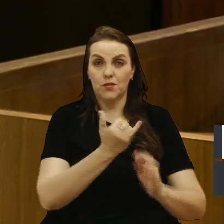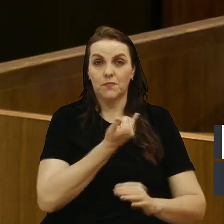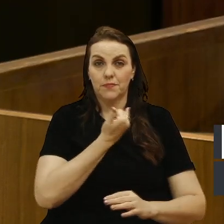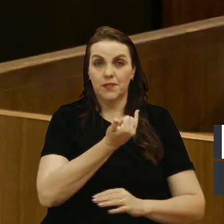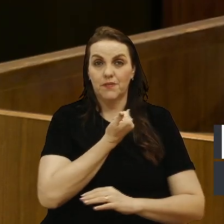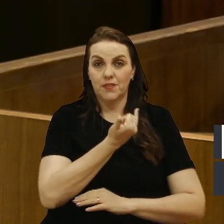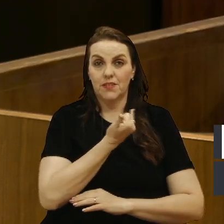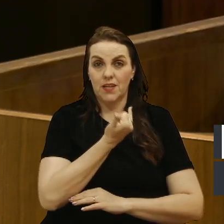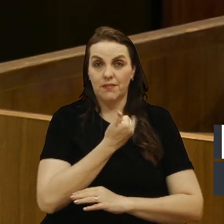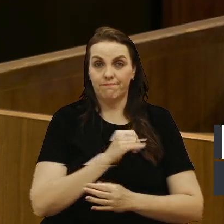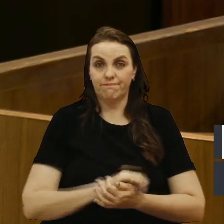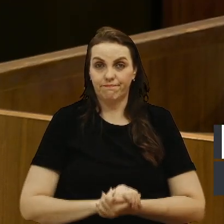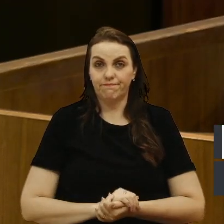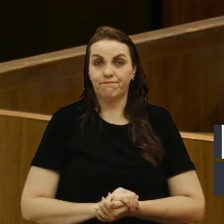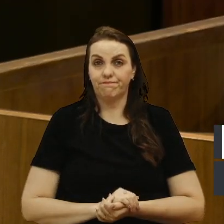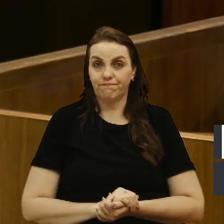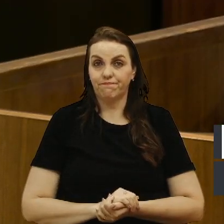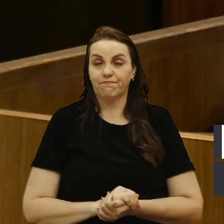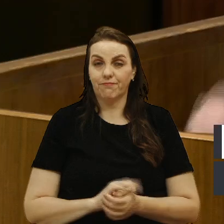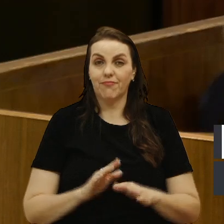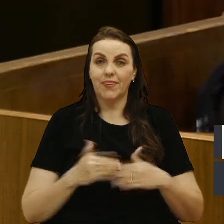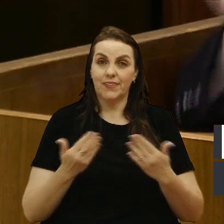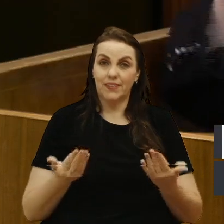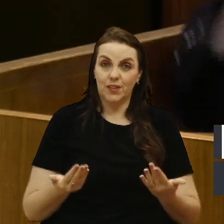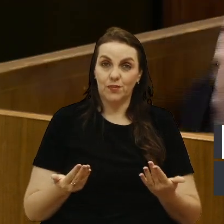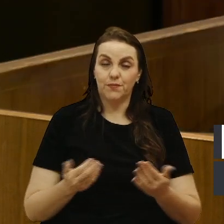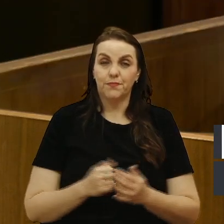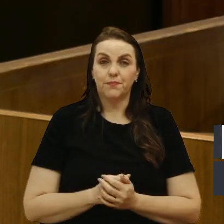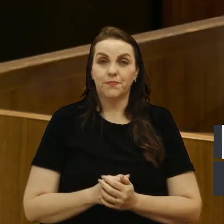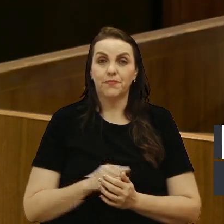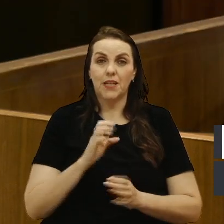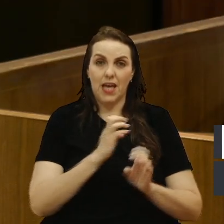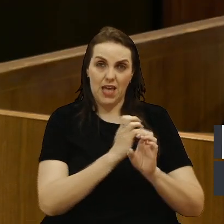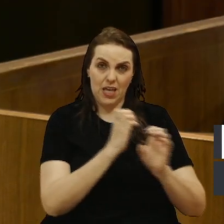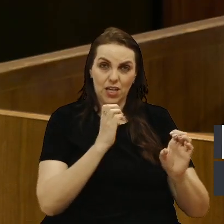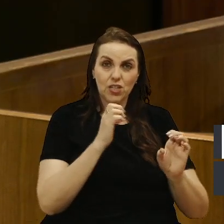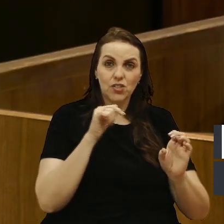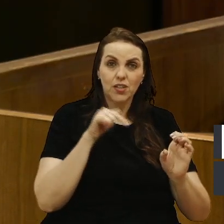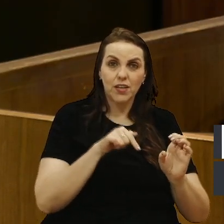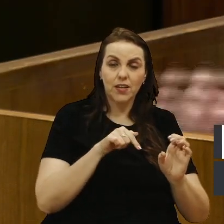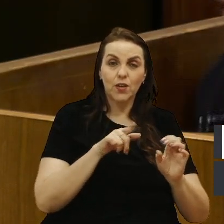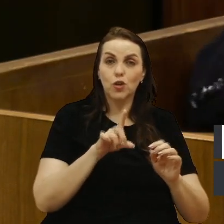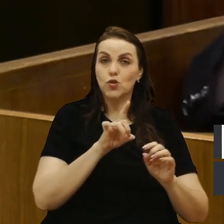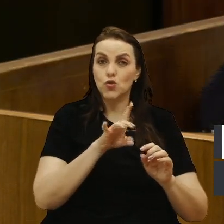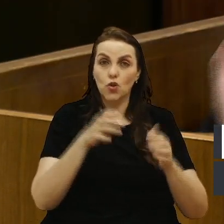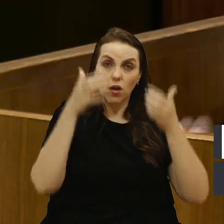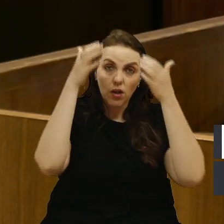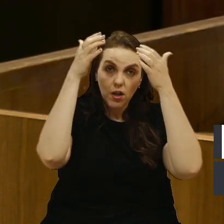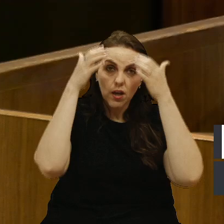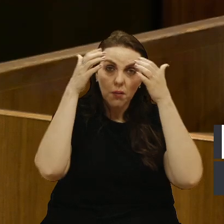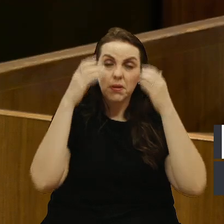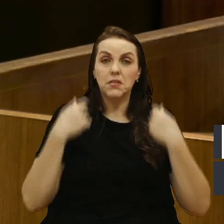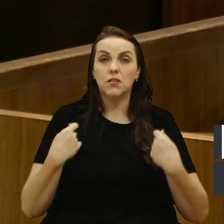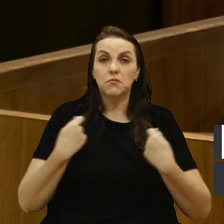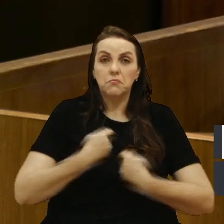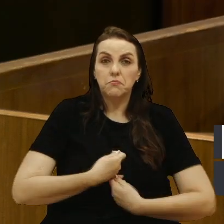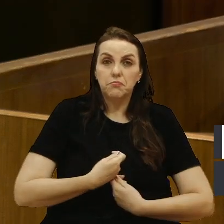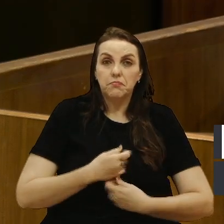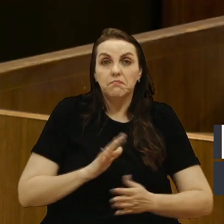desse caso. Então, se ser engenheiro é apenas colocar um